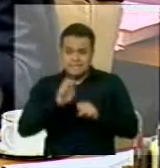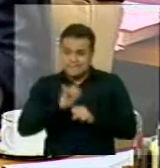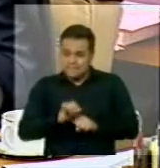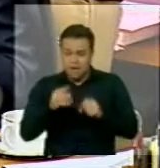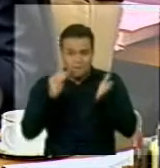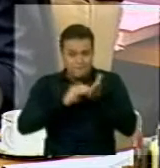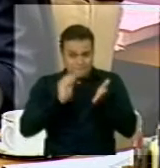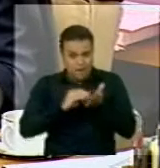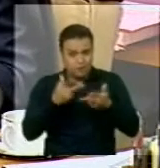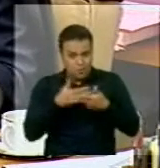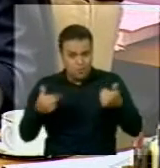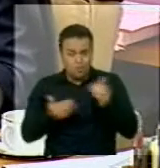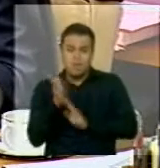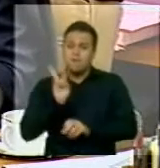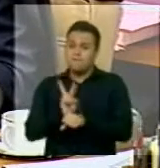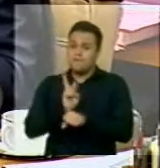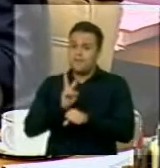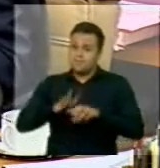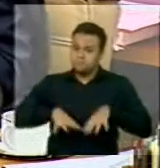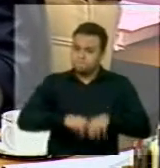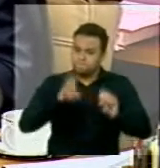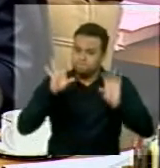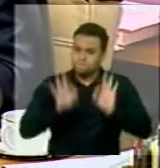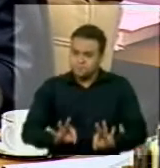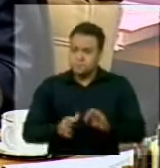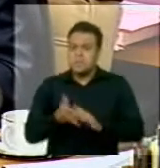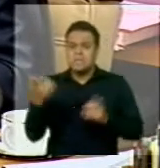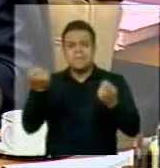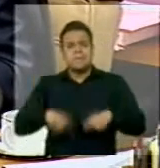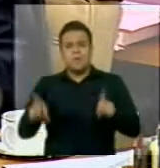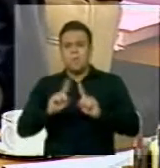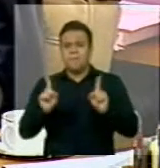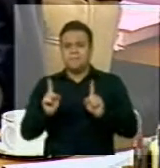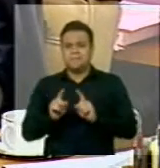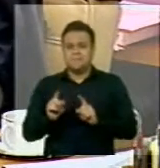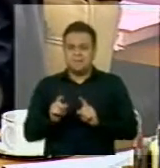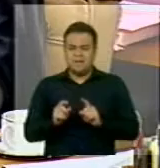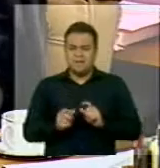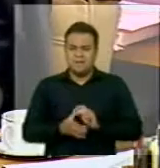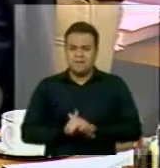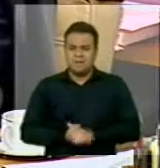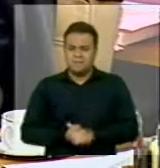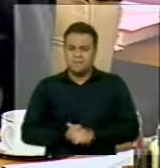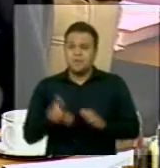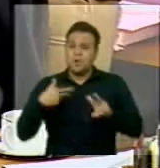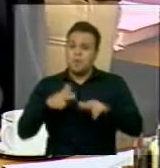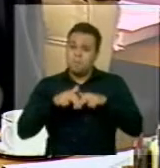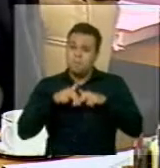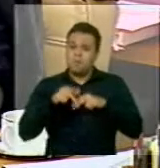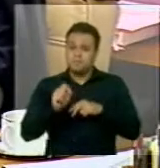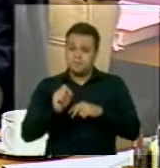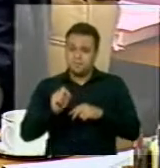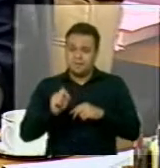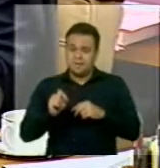suficientes para a verificação da ocupação efetiva, não há necessidade de um bis in idem. É isso que eu estou a dizer. Portanto, a nossa